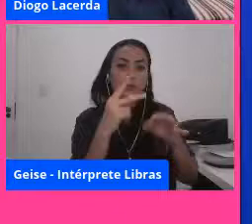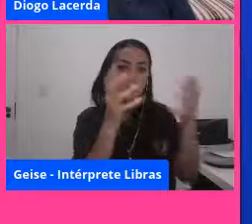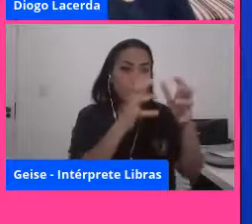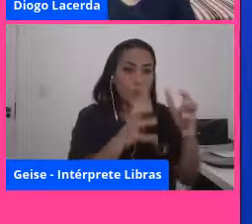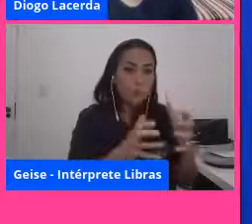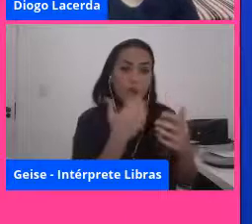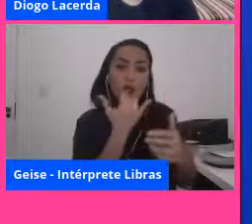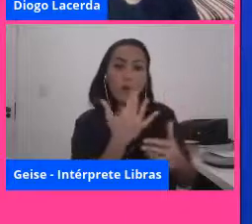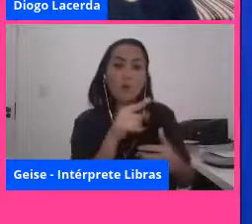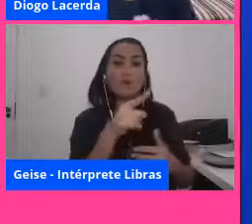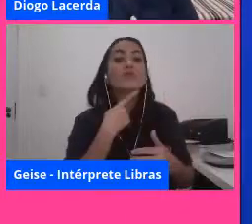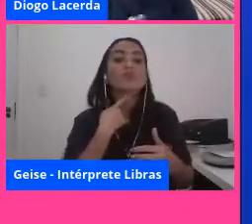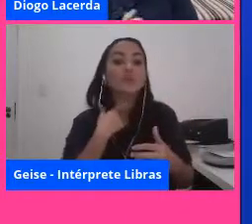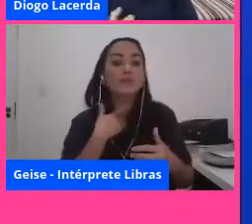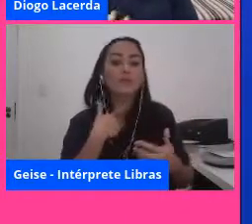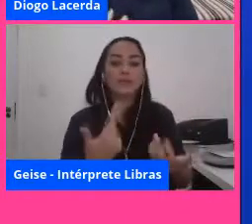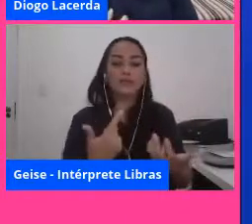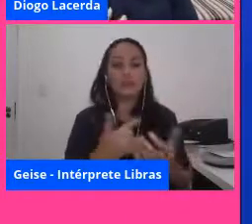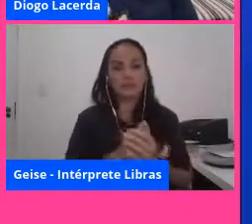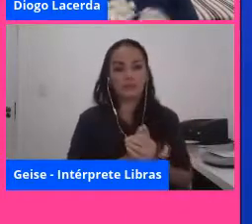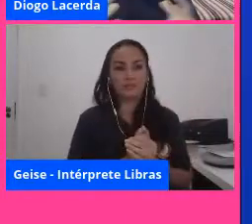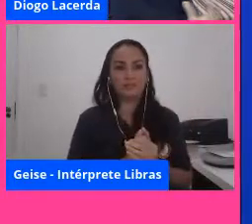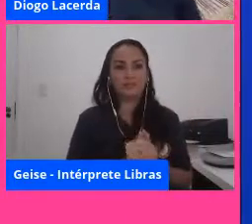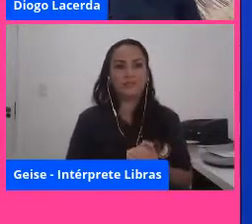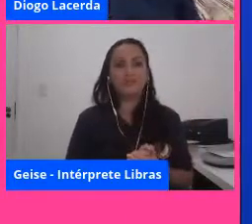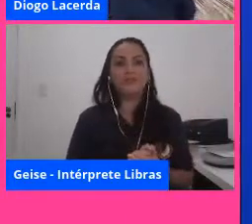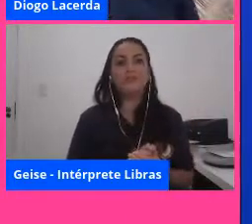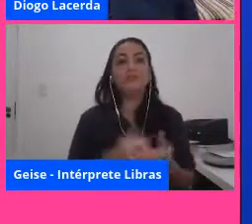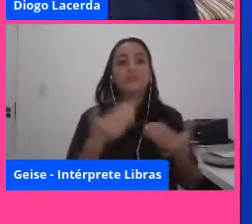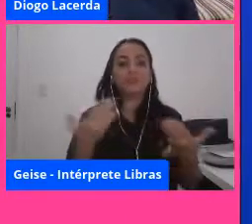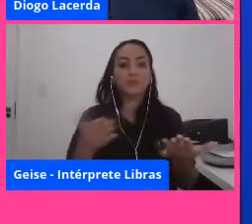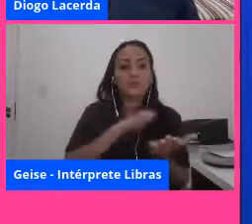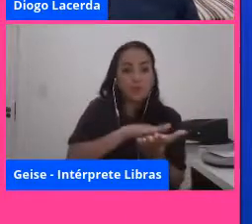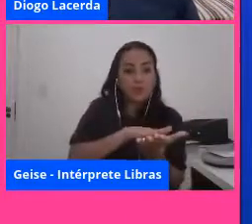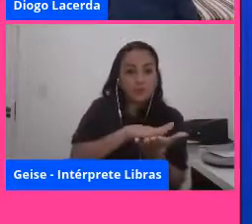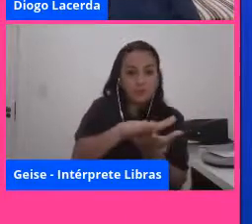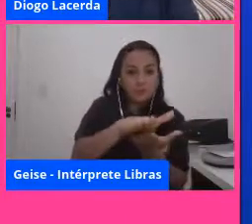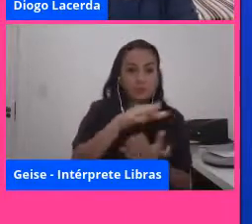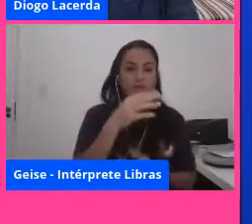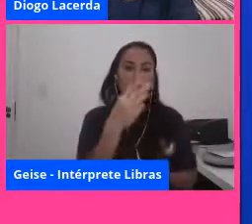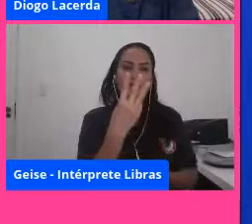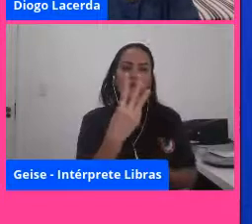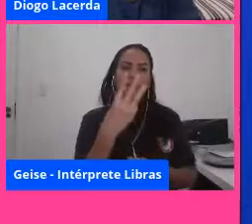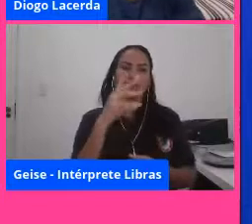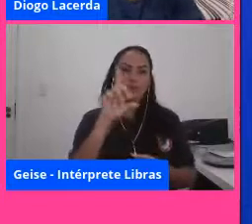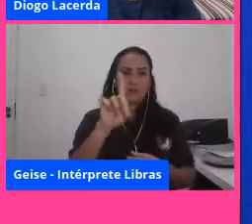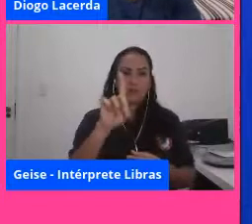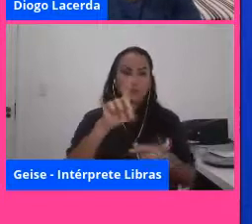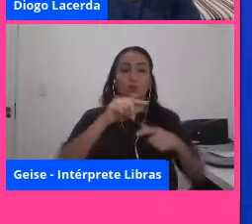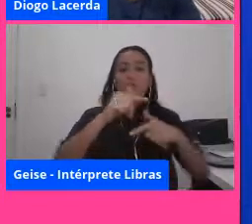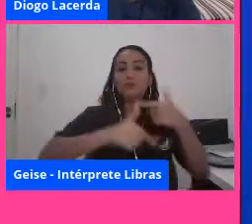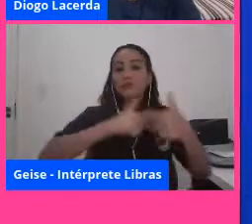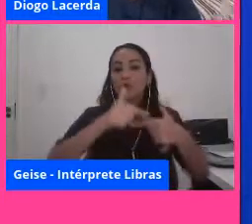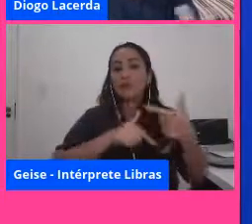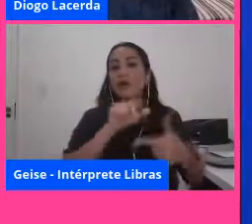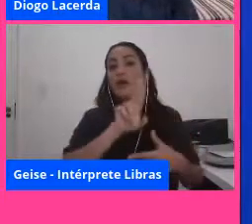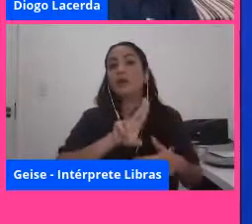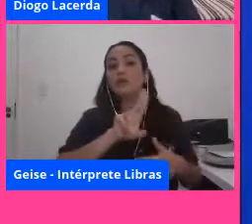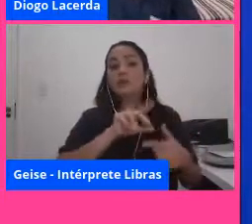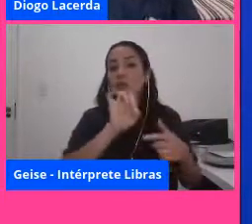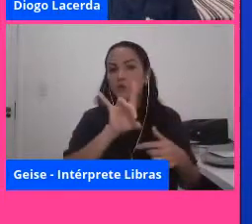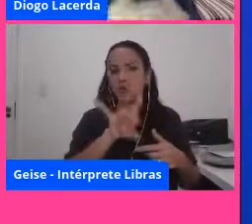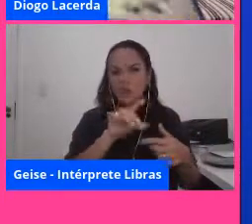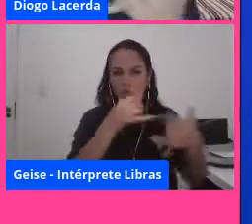que você quer. Bem, a impressão 3D não só trabalha com esses filamentos, com esses plásticos, ele